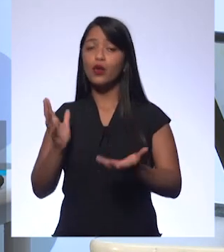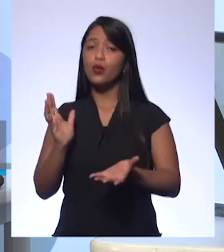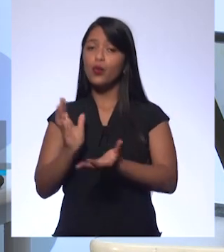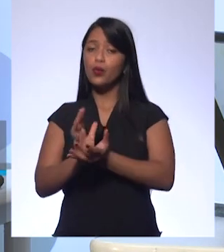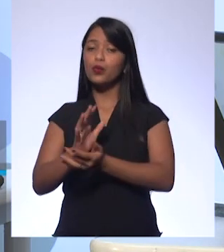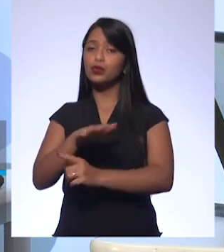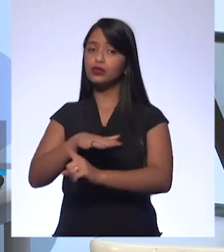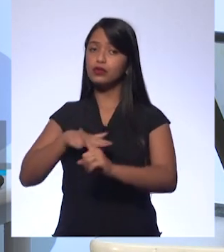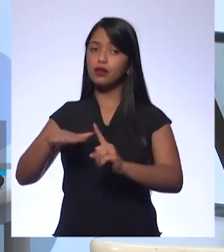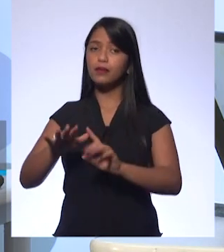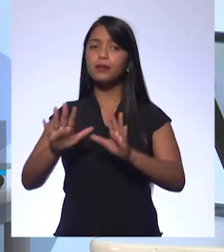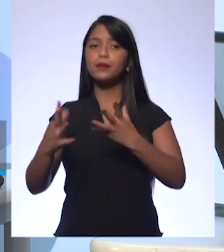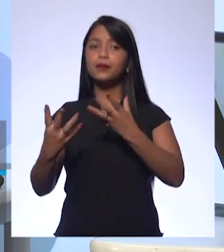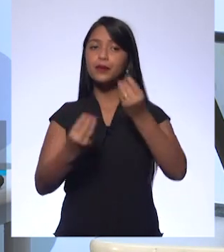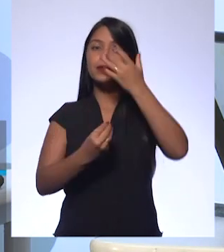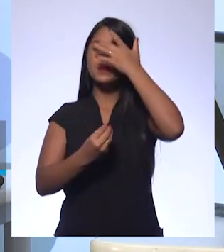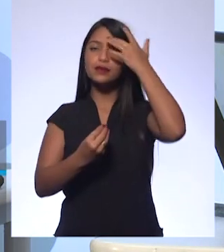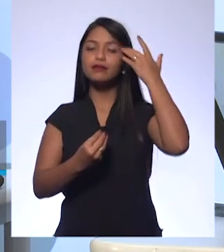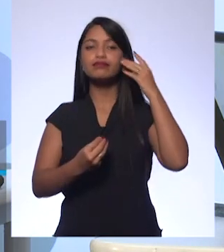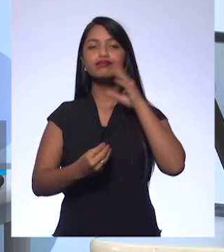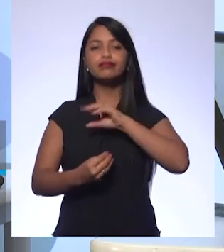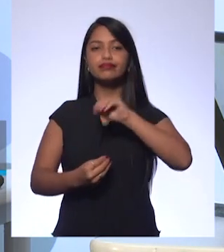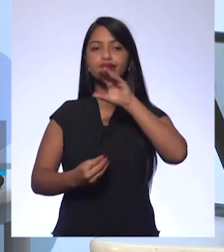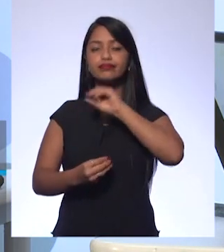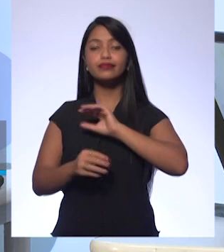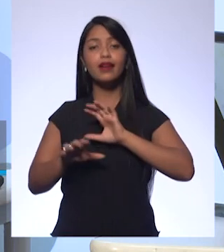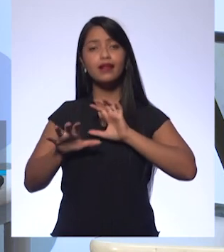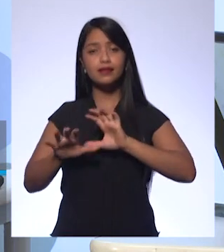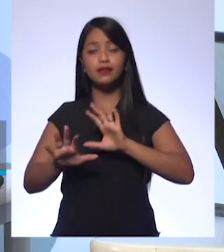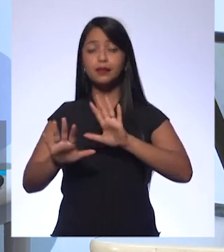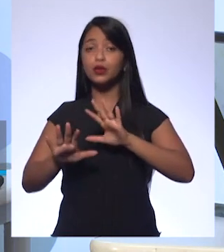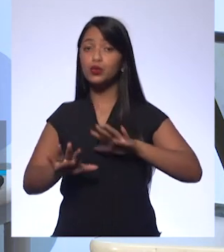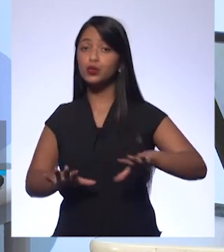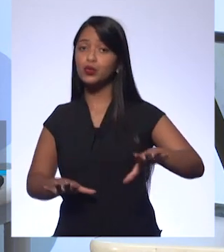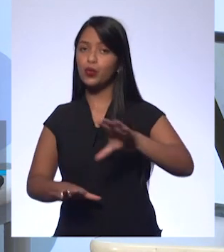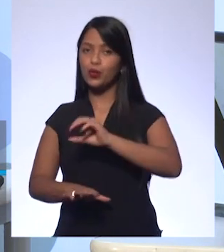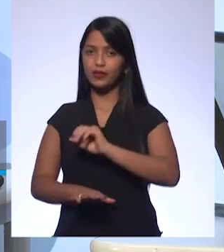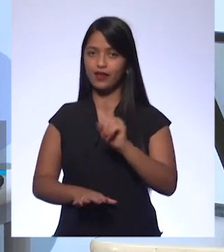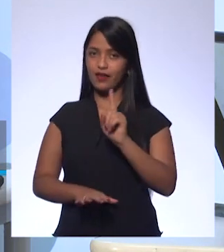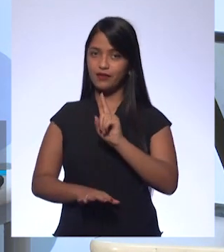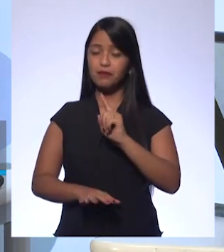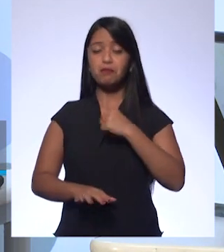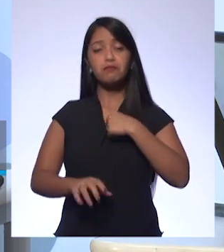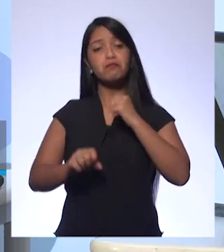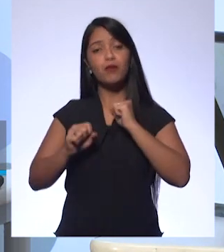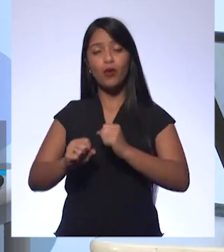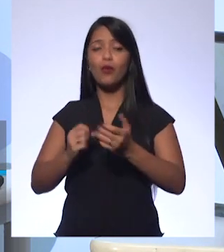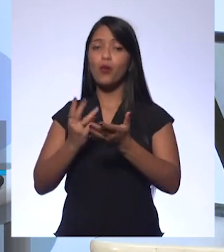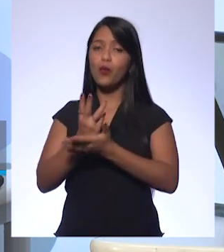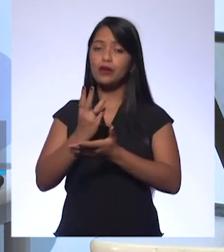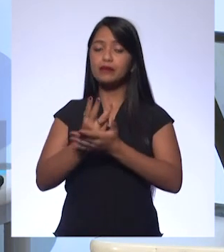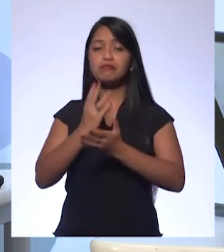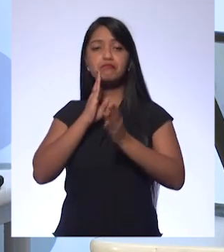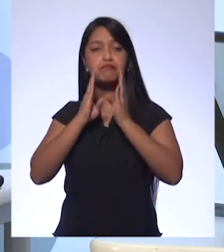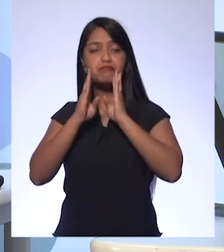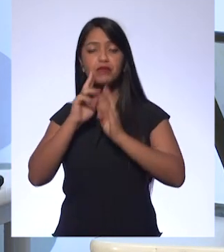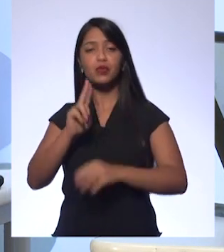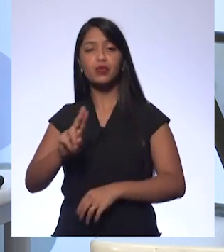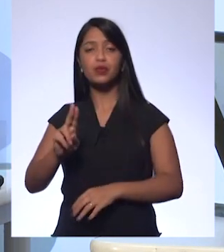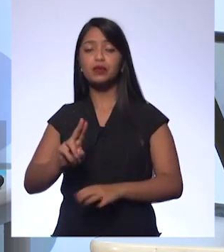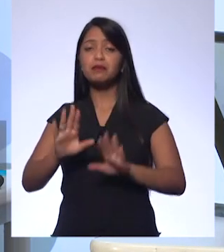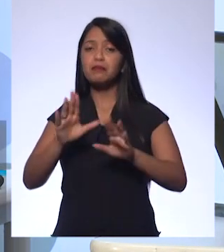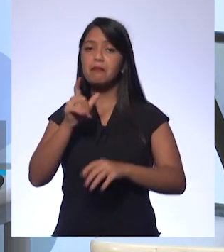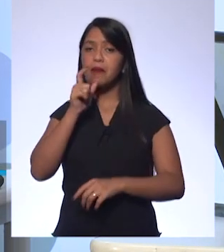muitas pessoas falam assim. Mas não necessariamente todas. Eu posso usar o WhatsApp, o Facebook e não utilizar